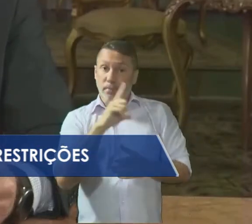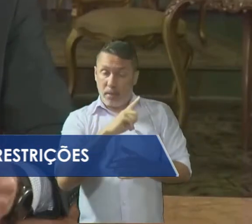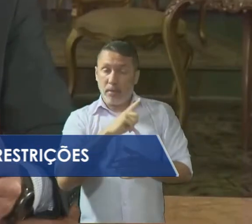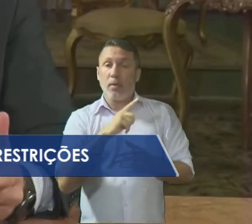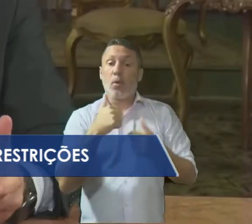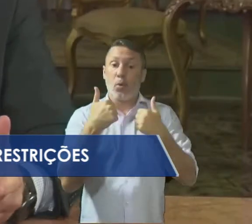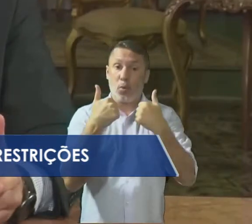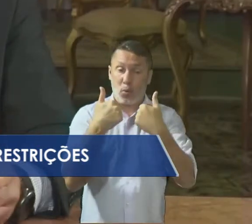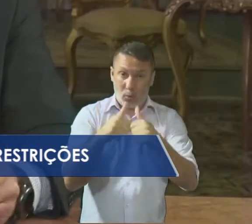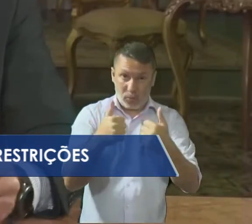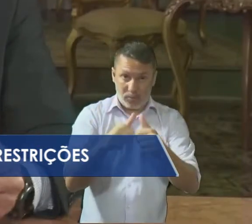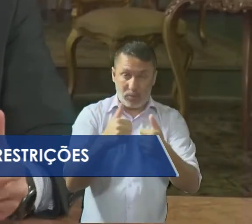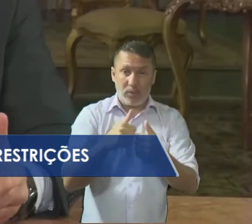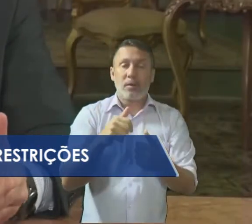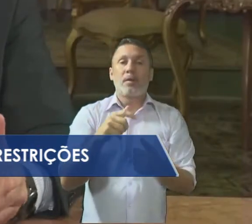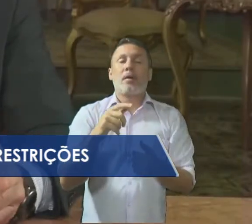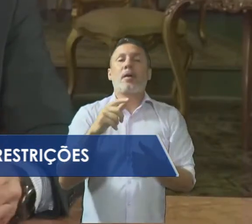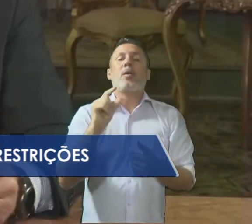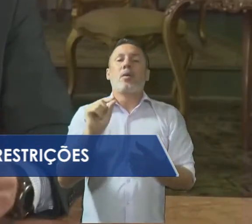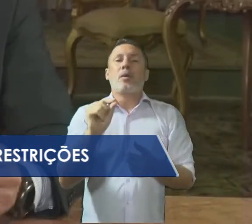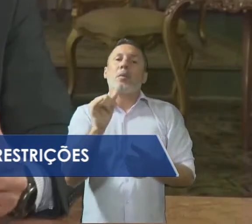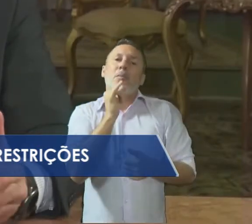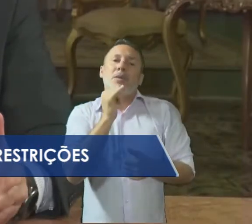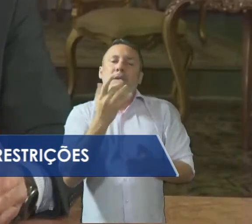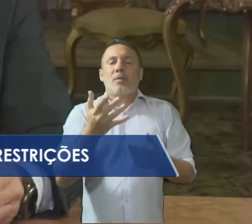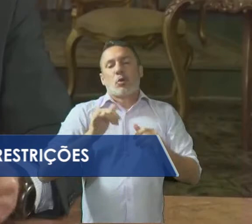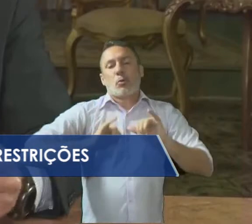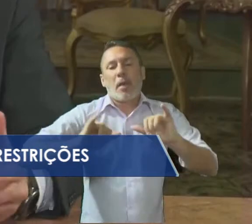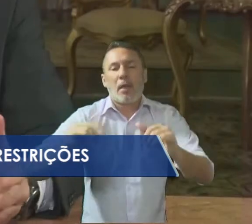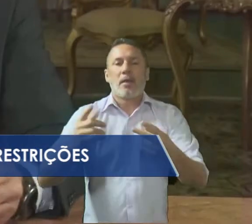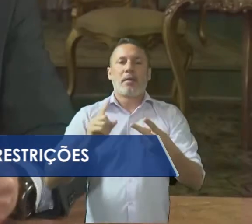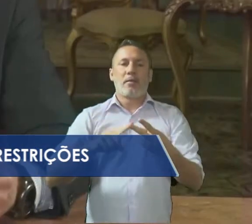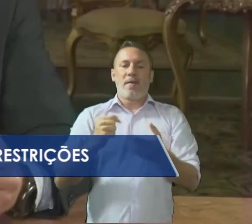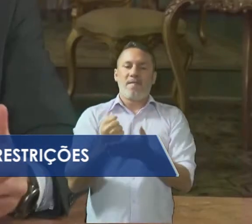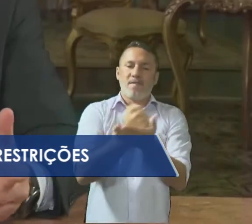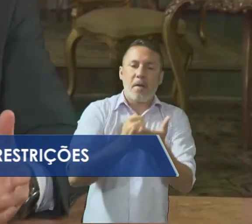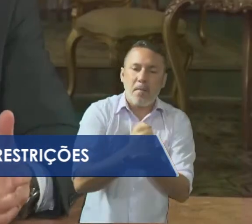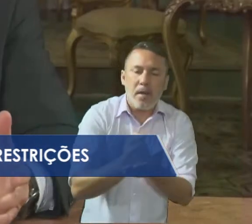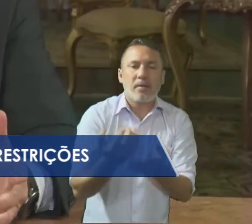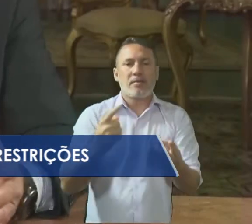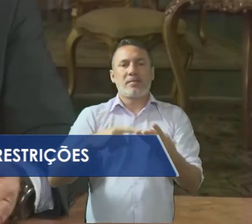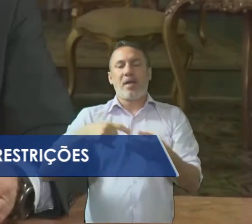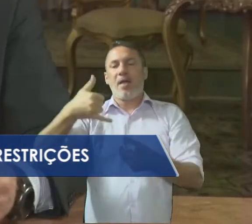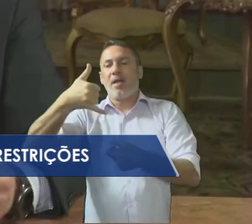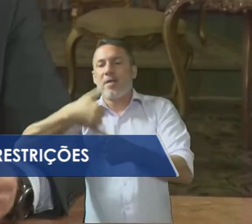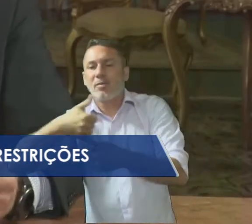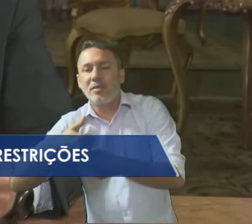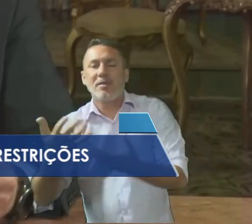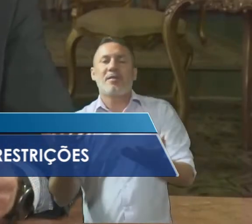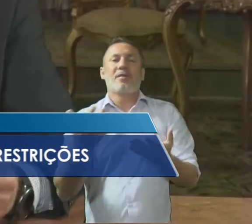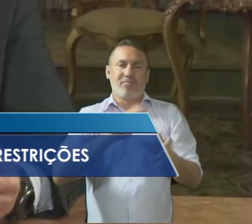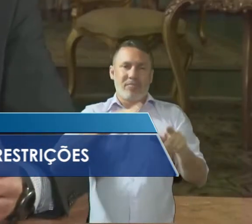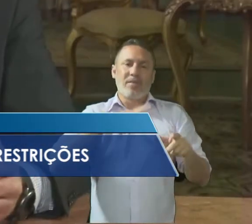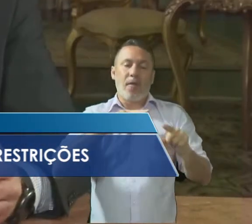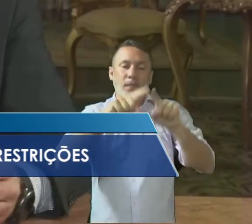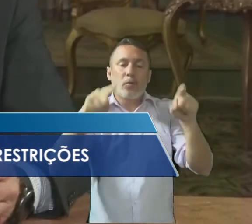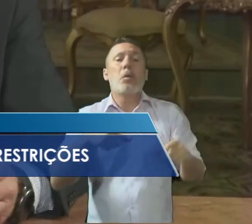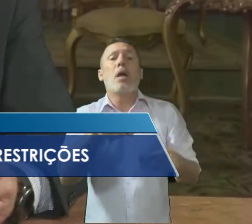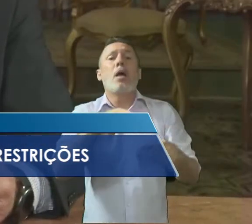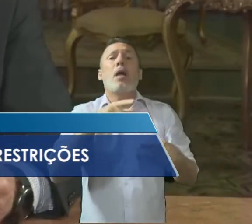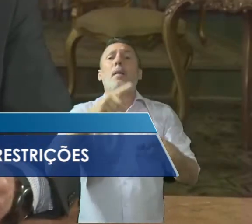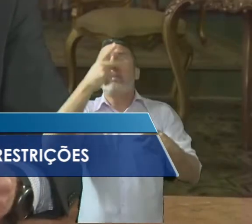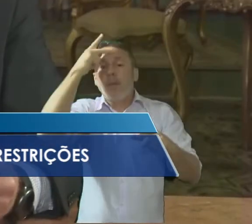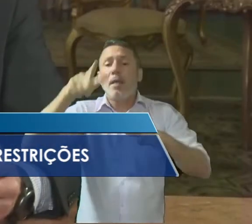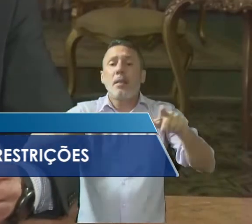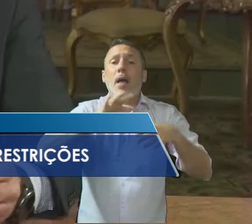empresas que funcionaram como serviços essenciais com um bocado de supermercado farmácia posto de gasolina né também organizaram